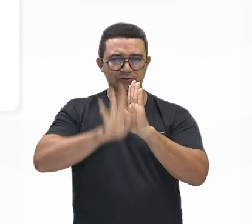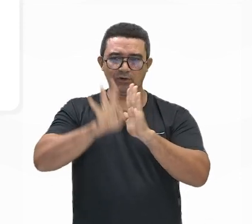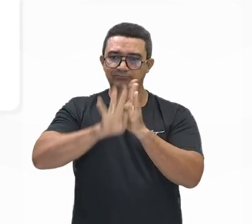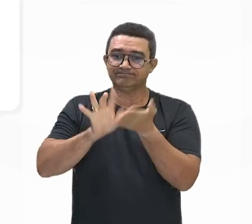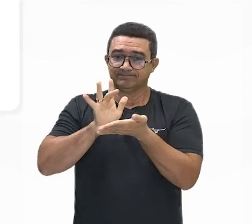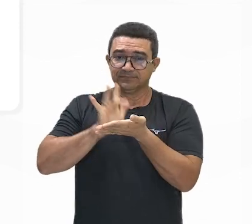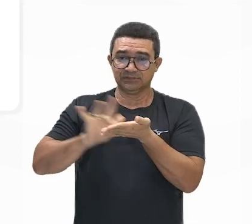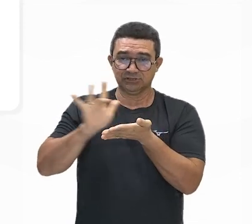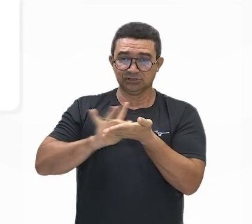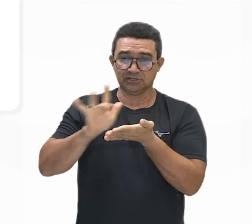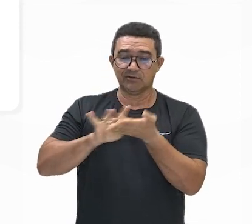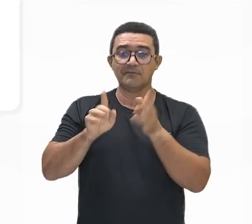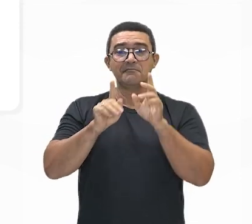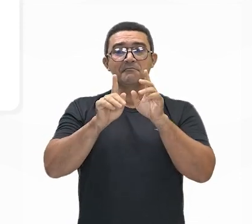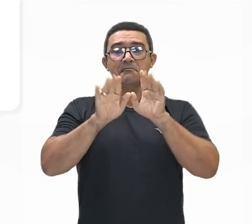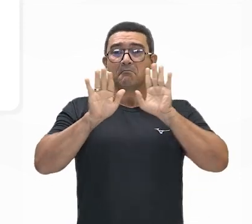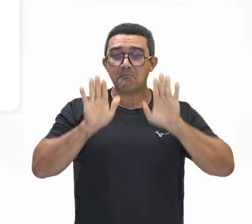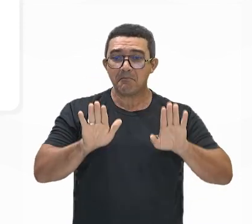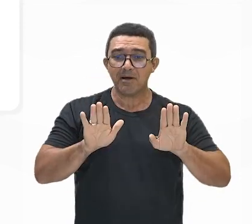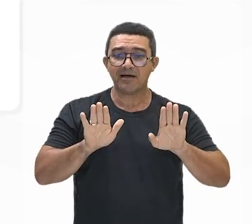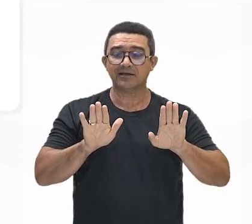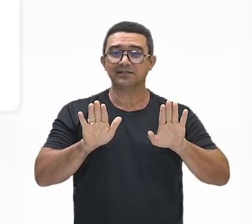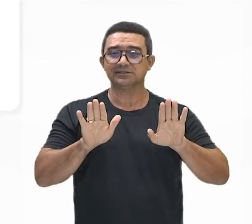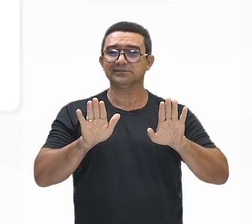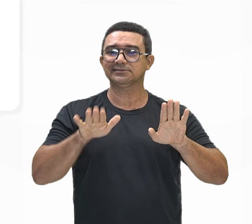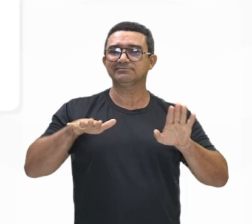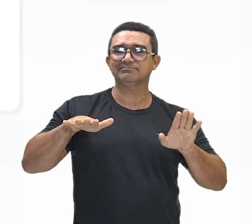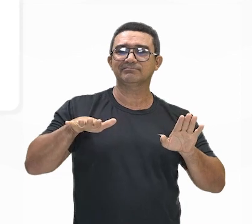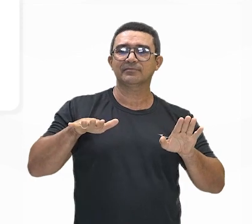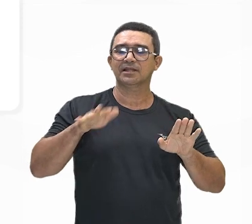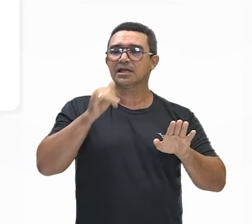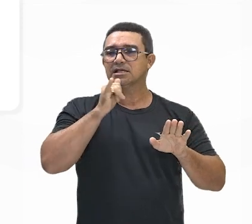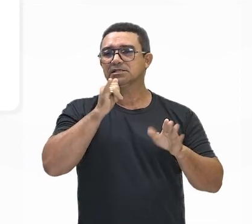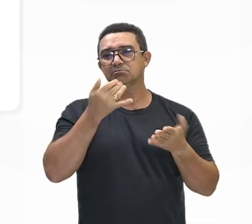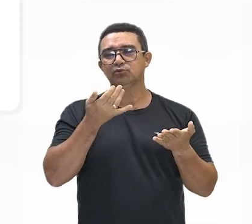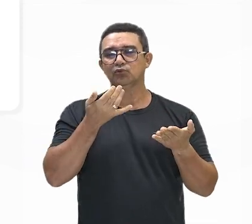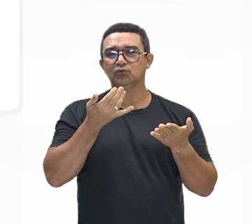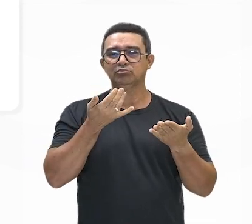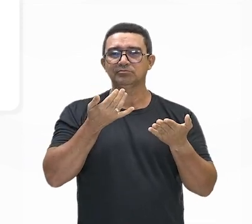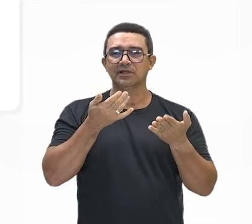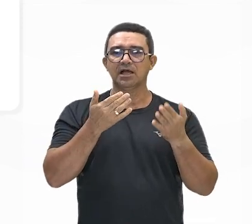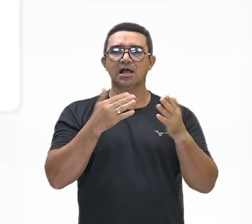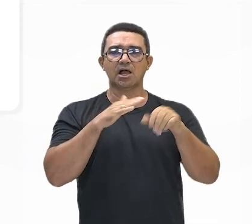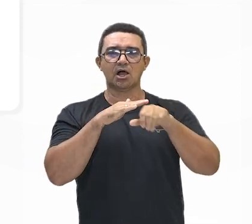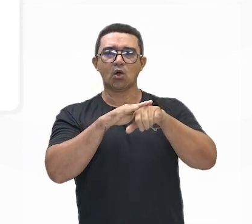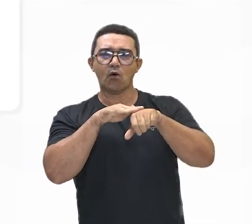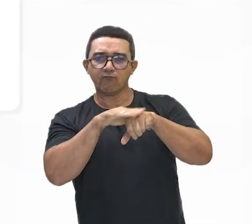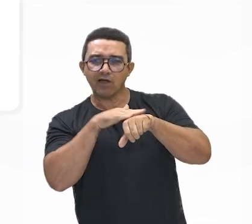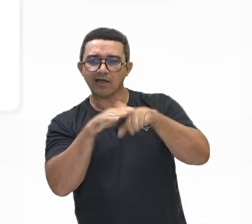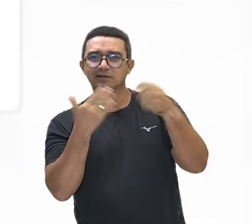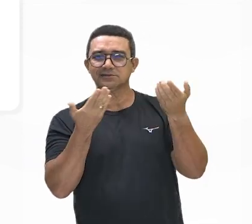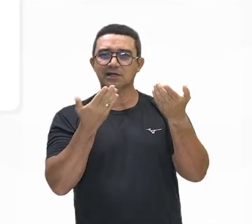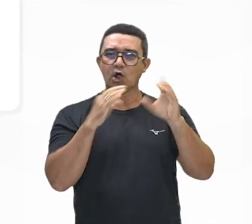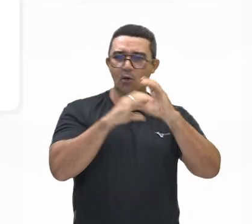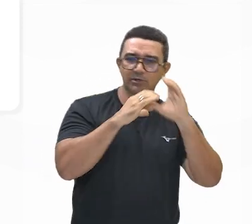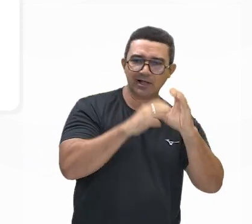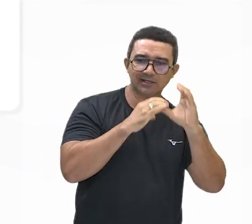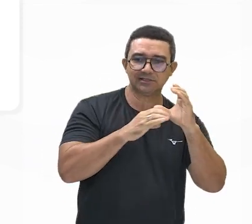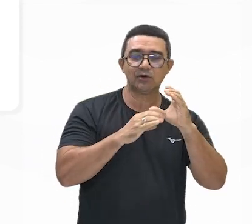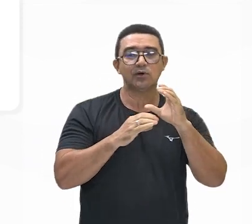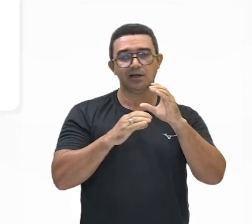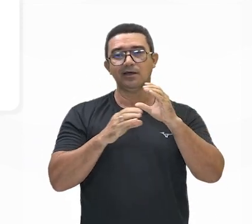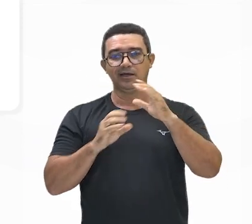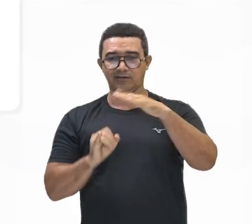porém, ele está aí num ambiente de menos formalidade, né? Os termos utilizados. Também